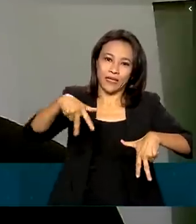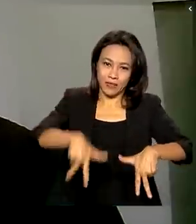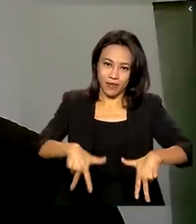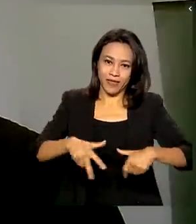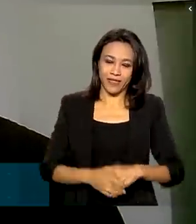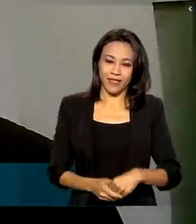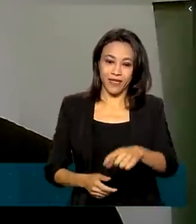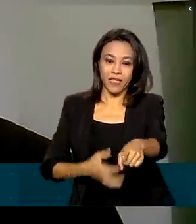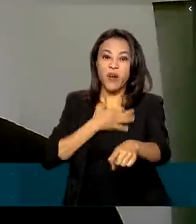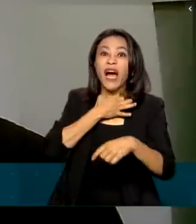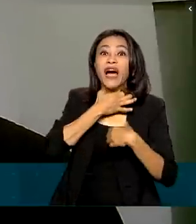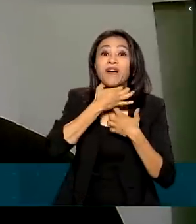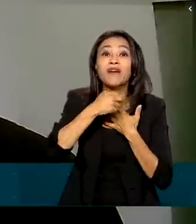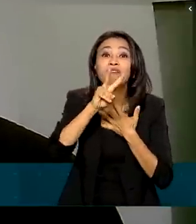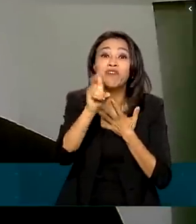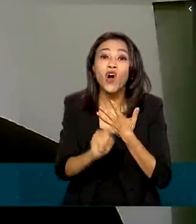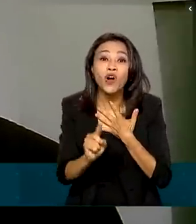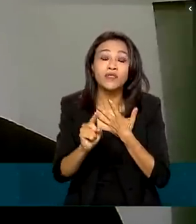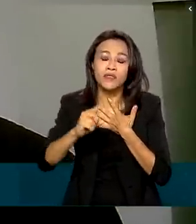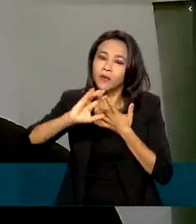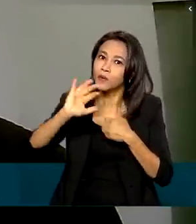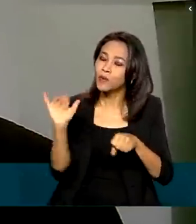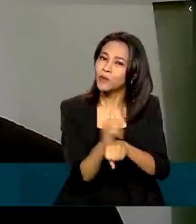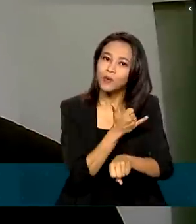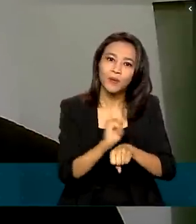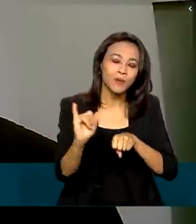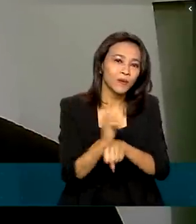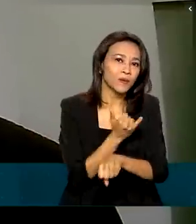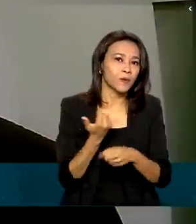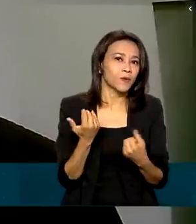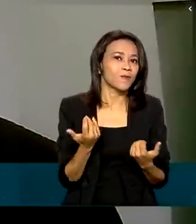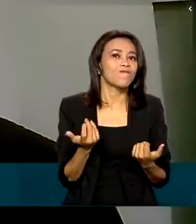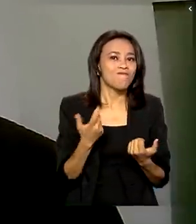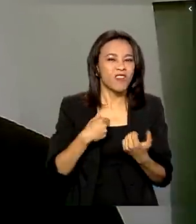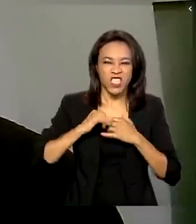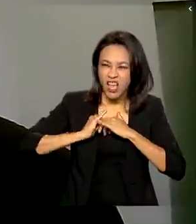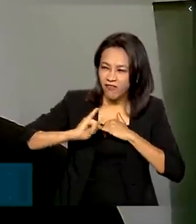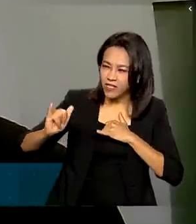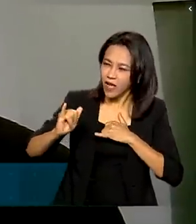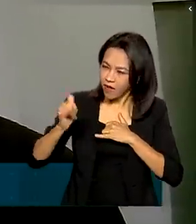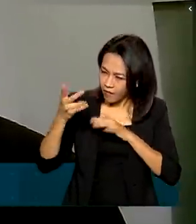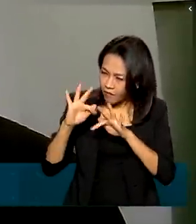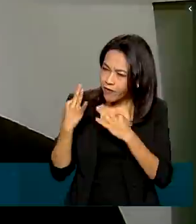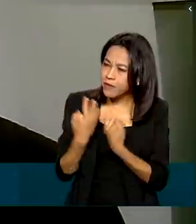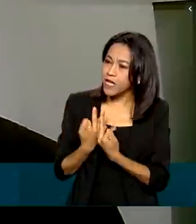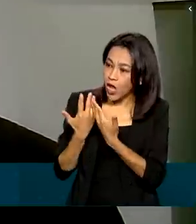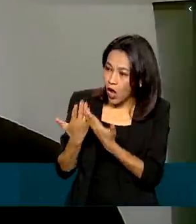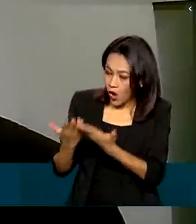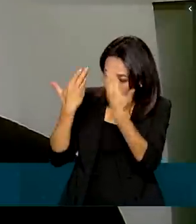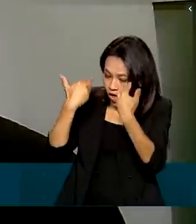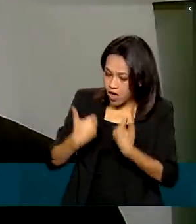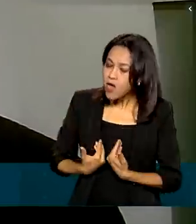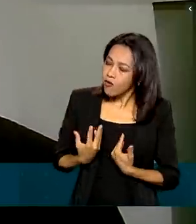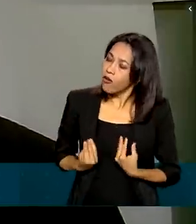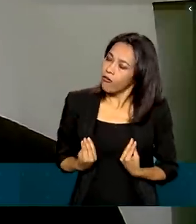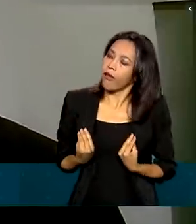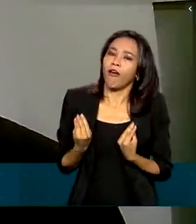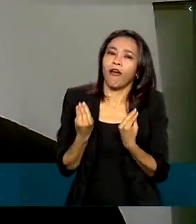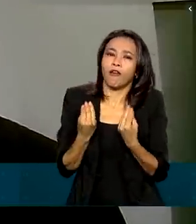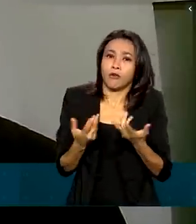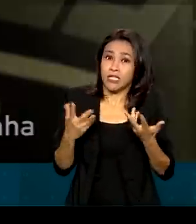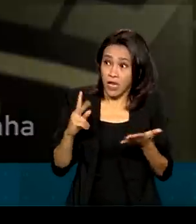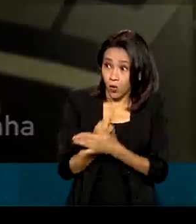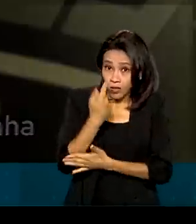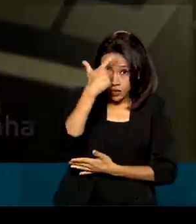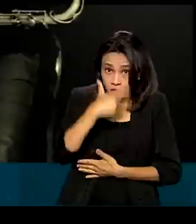a voz então a tua voz a tua fala para tua família dizendo assim olha eu sou doador se aconteceu alguma coisa